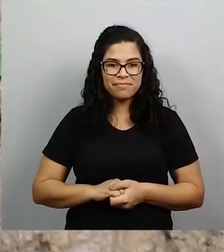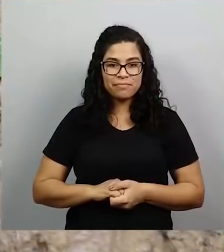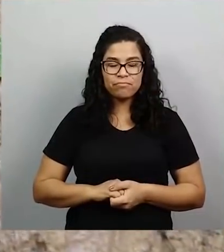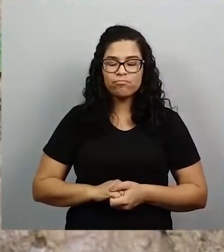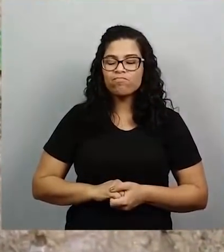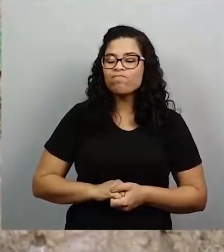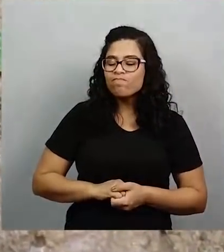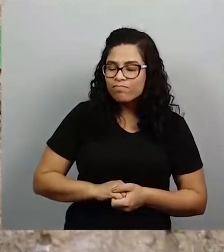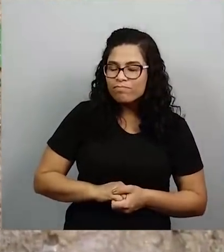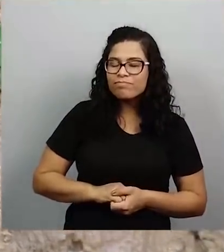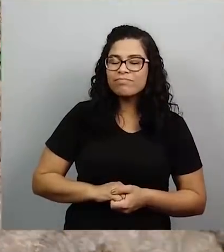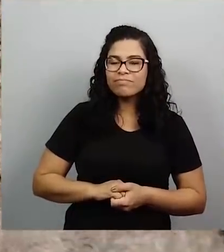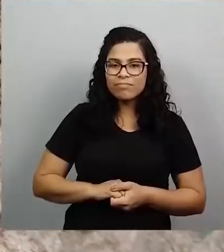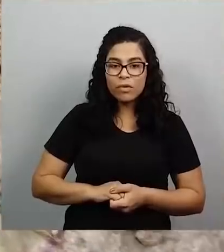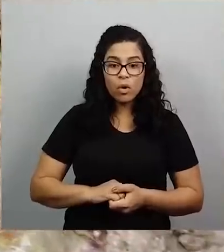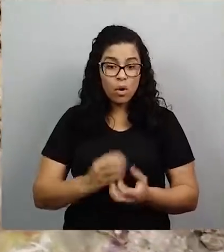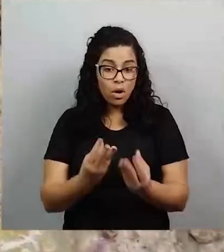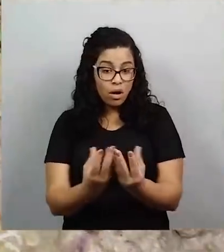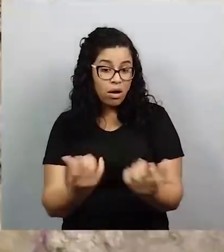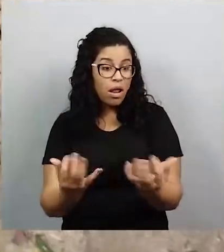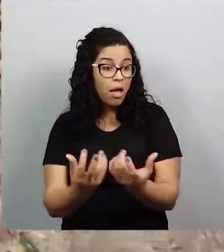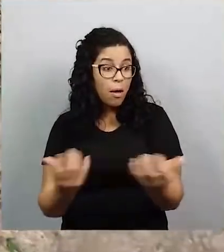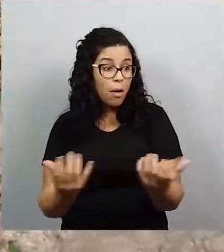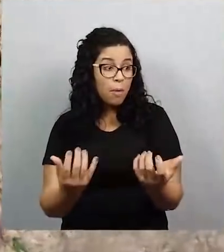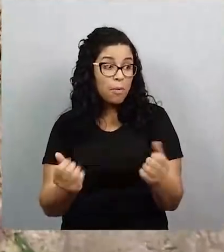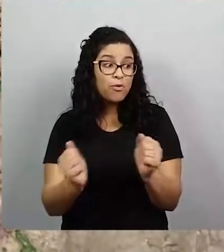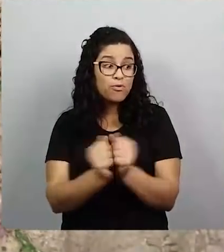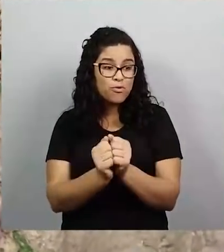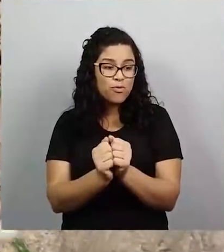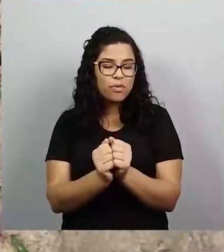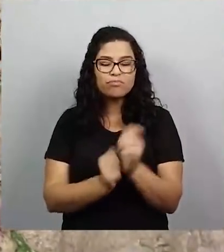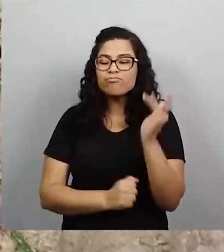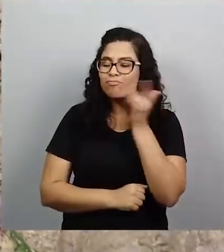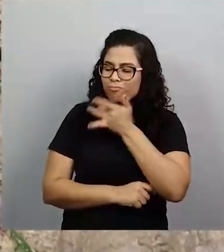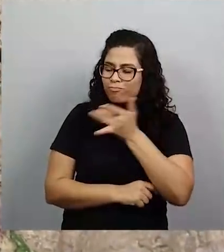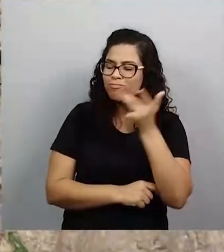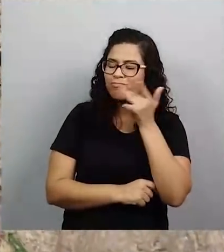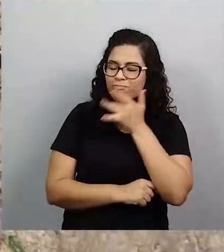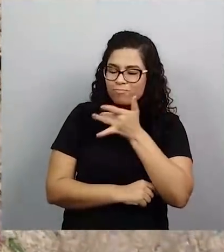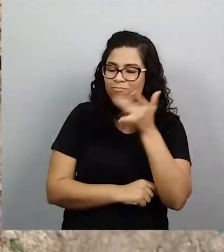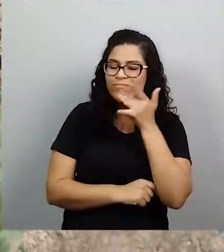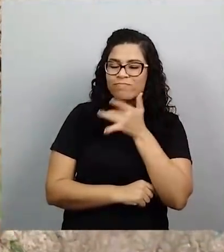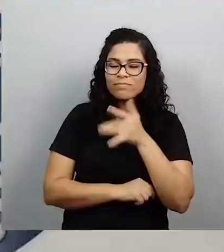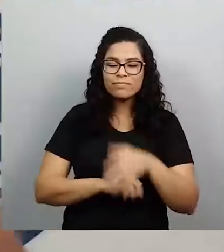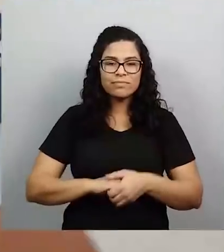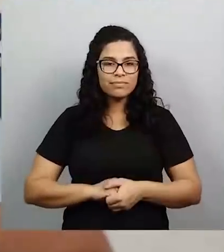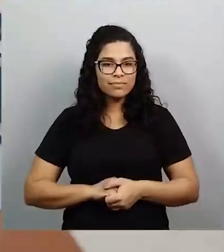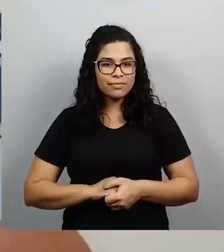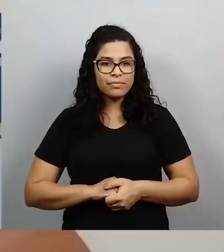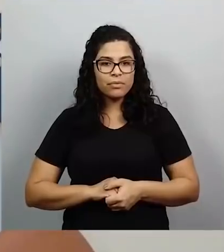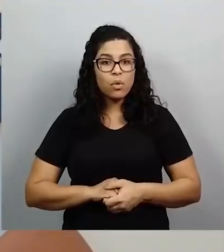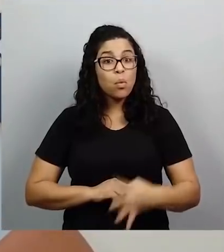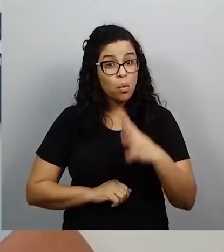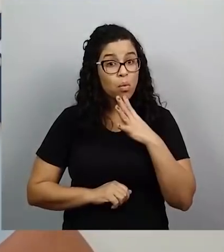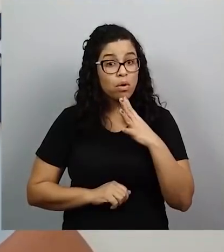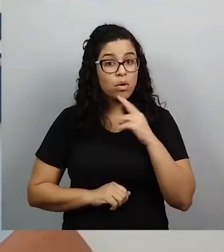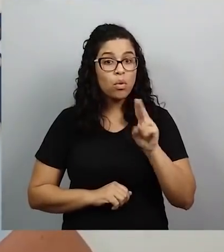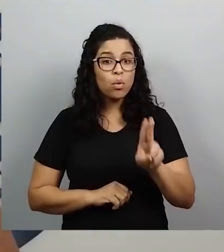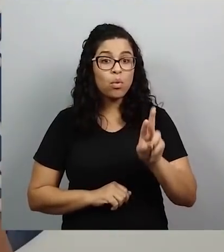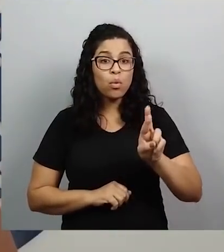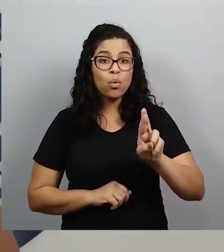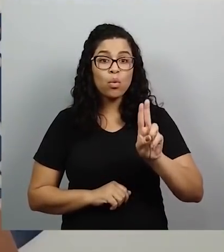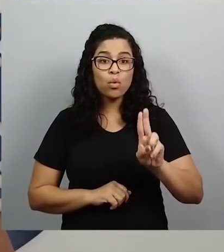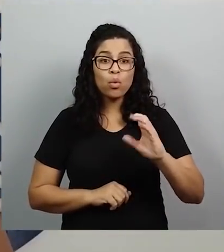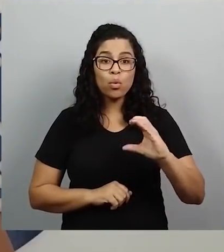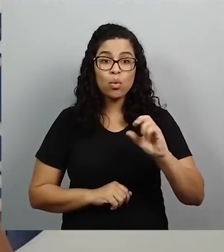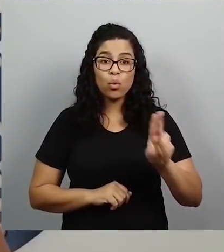Pedaço? Tem grama, ó o recheio. Que delícia! Vocês conhecem o urucum?